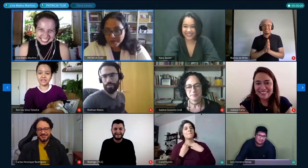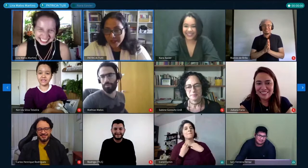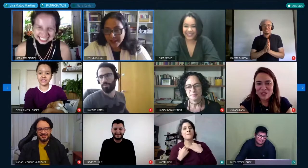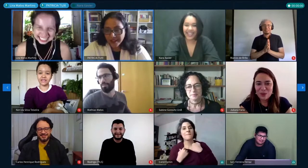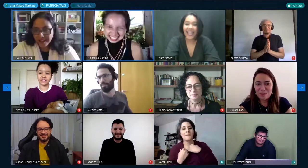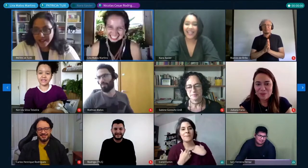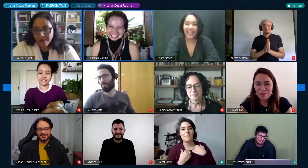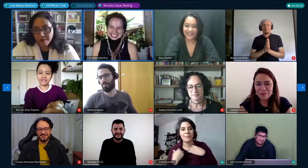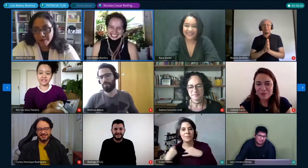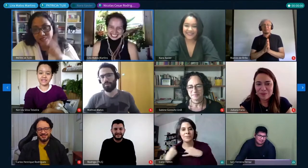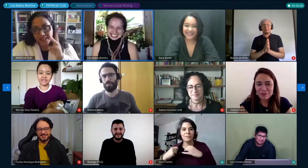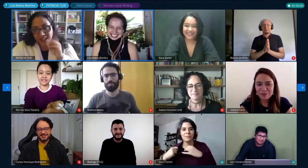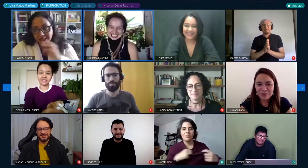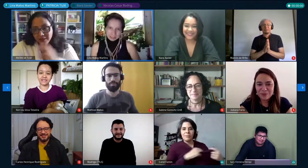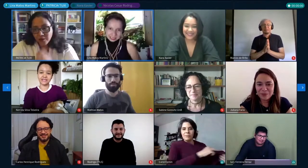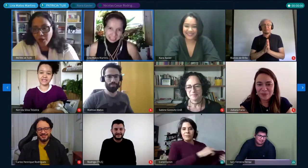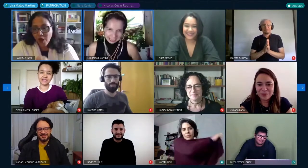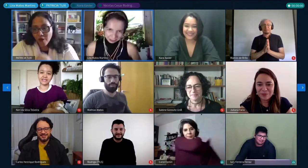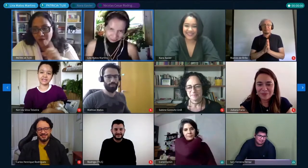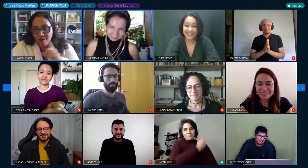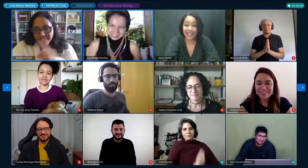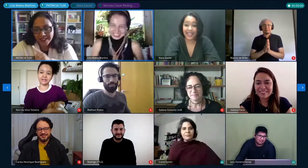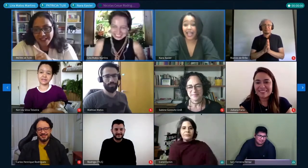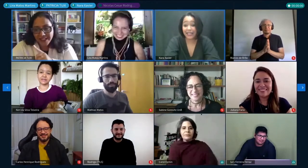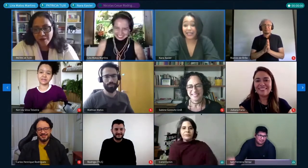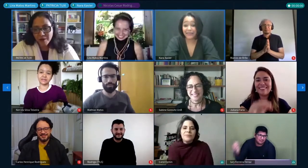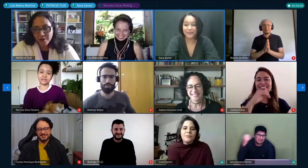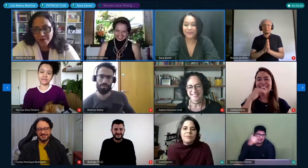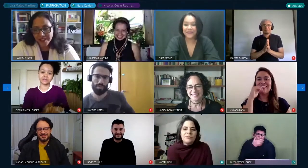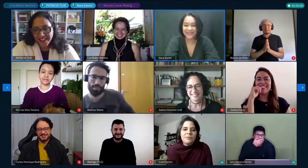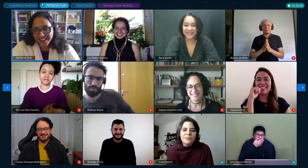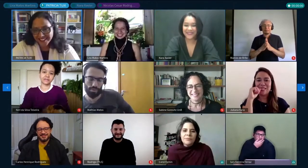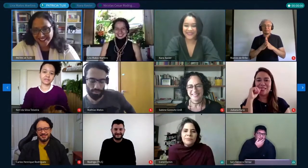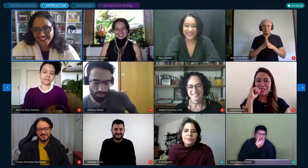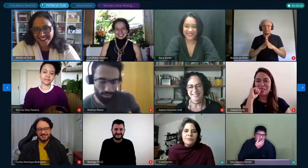1/10 mesmo, né? Não, mas ela pôs 0.